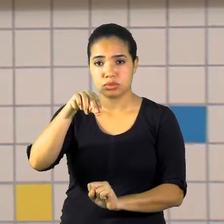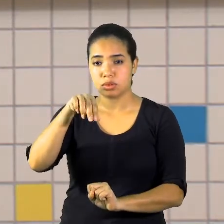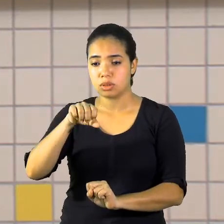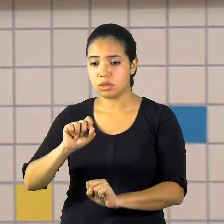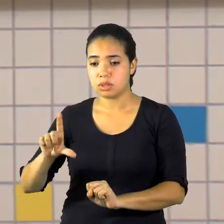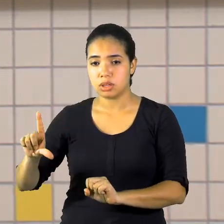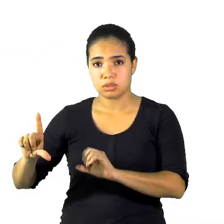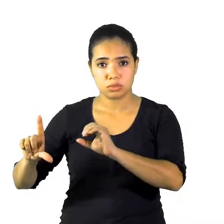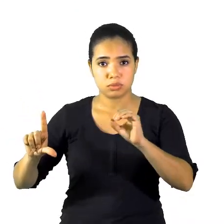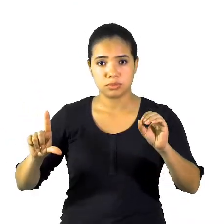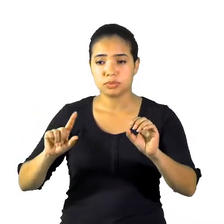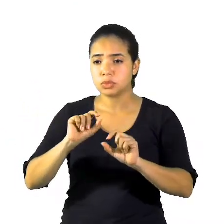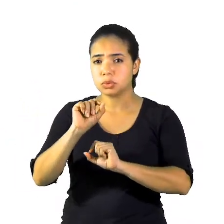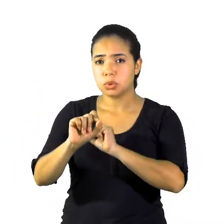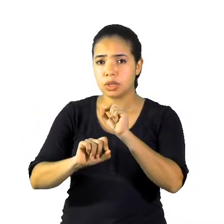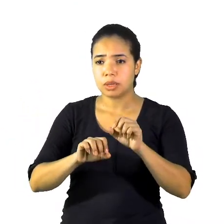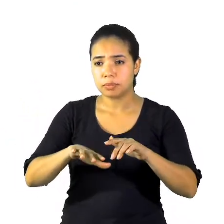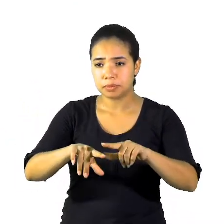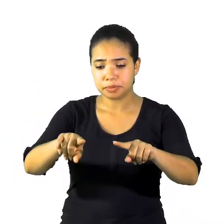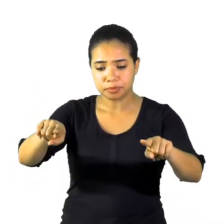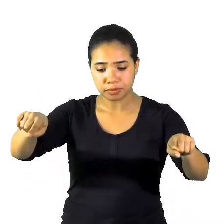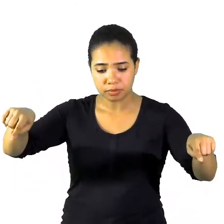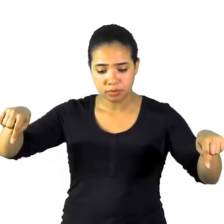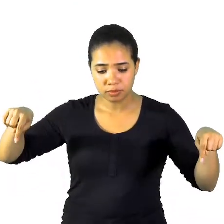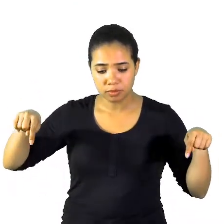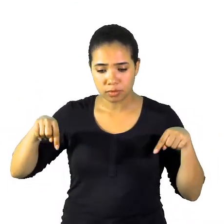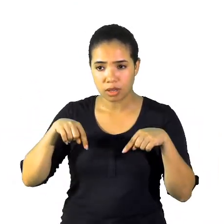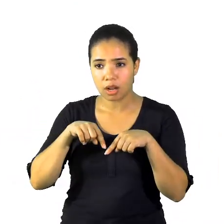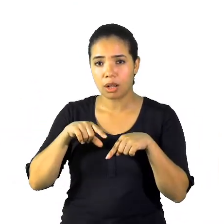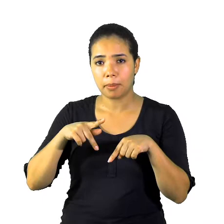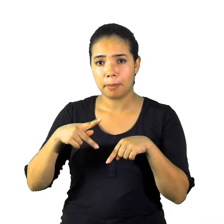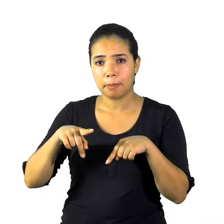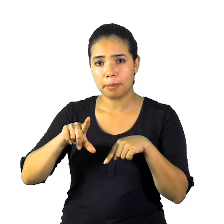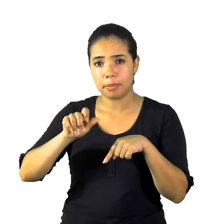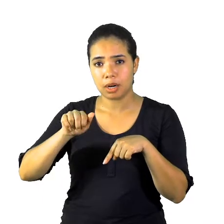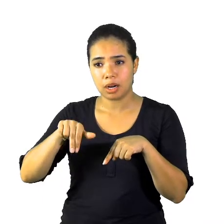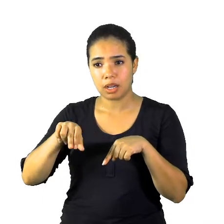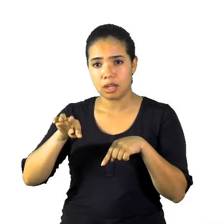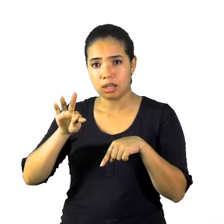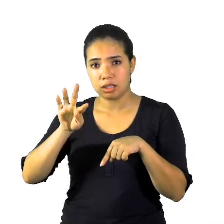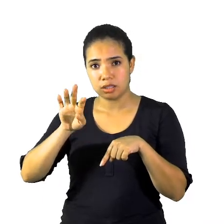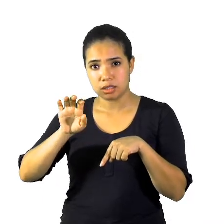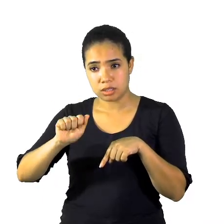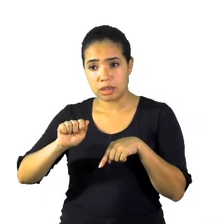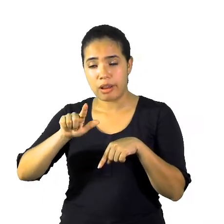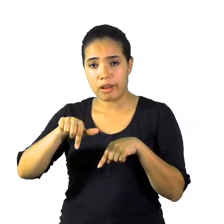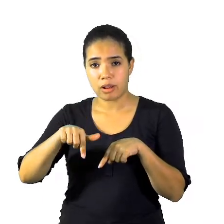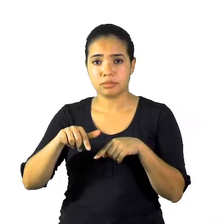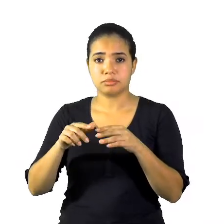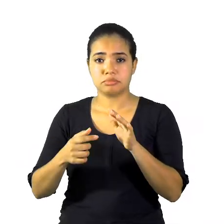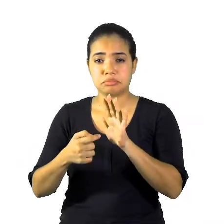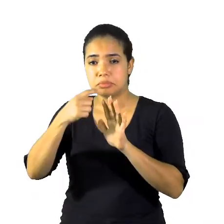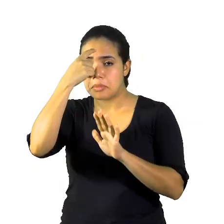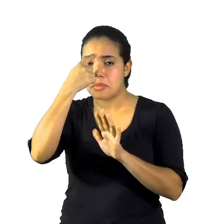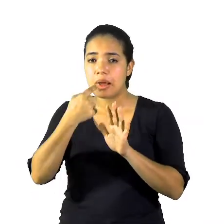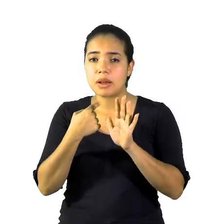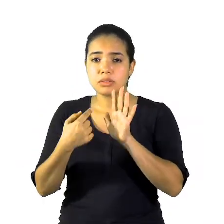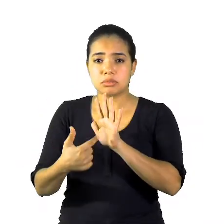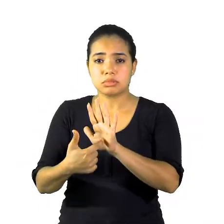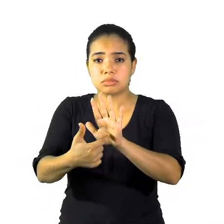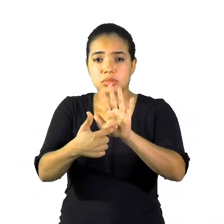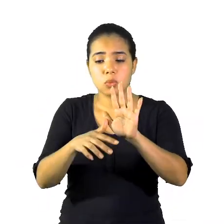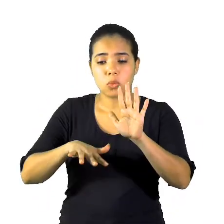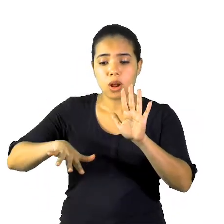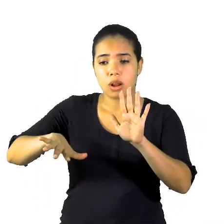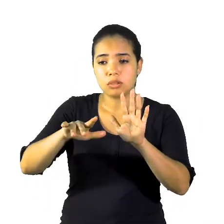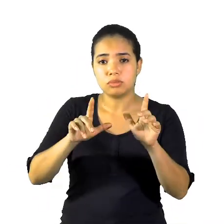uma planta? Tá aí a planta. É uma representação realizada a partir de uma escala muito grande, ou seja, com uma área